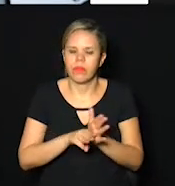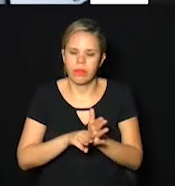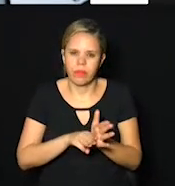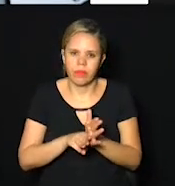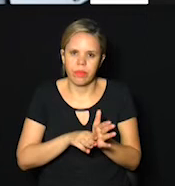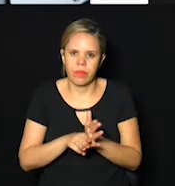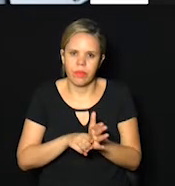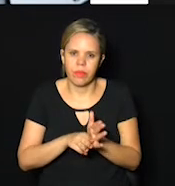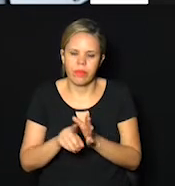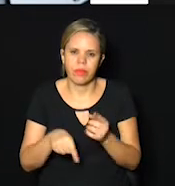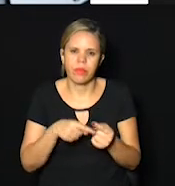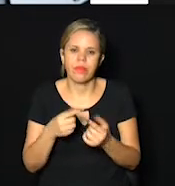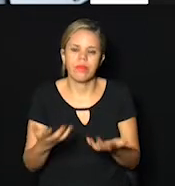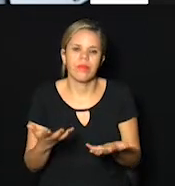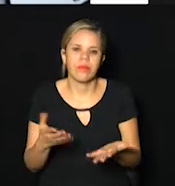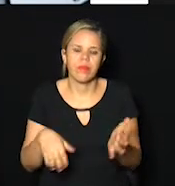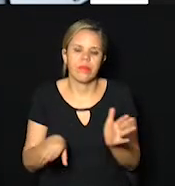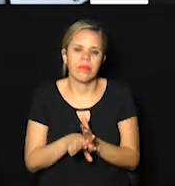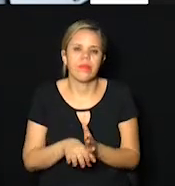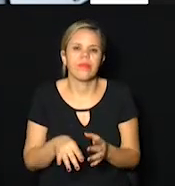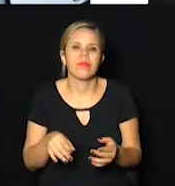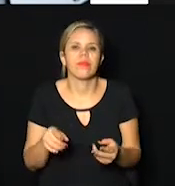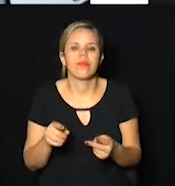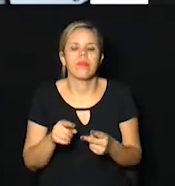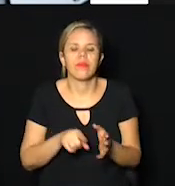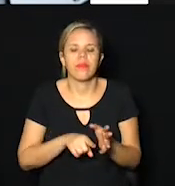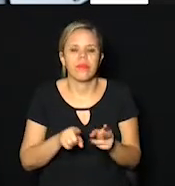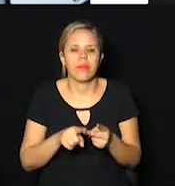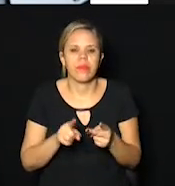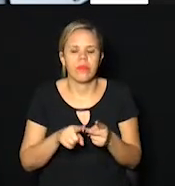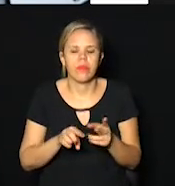onde a gente quer chegar. Metas são